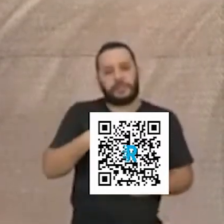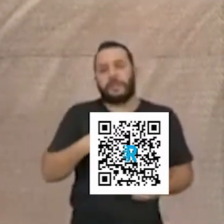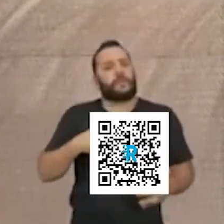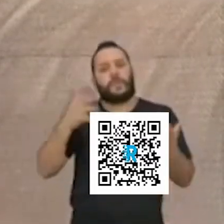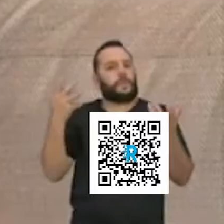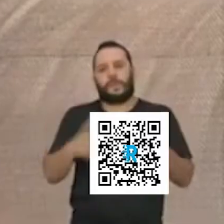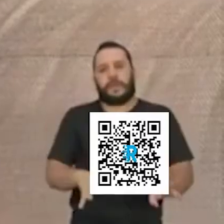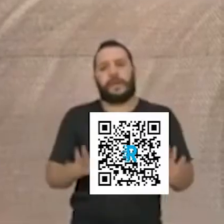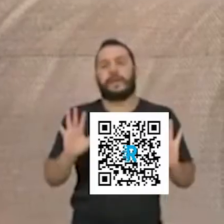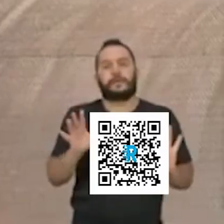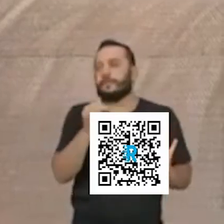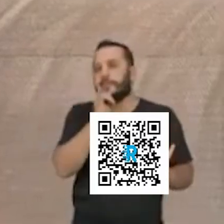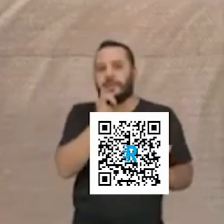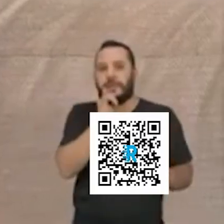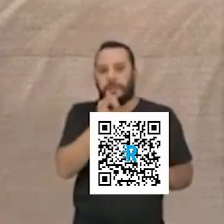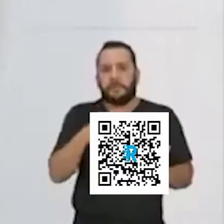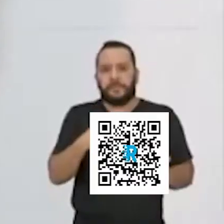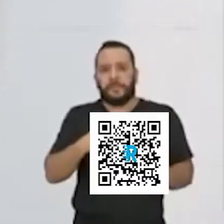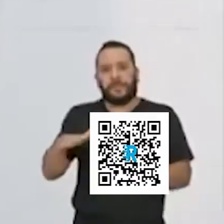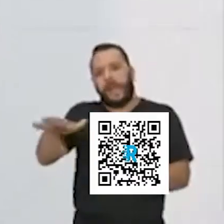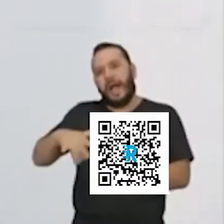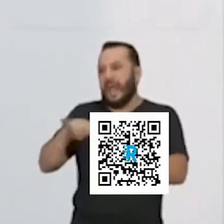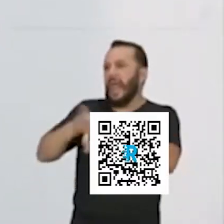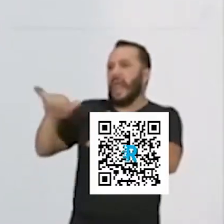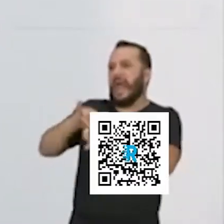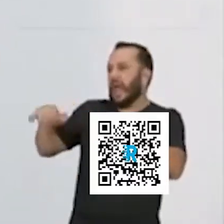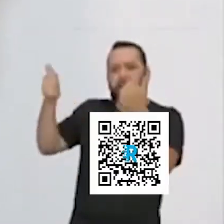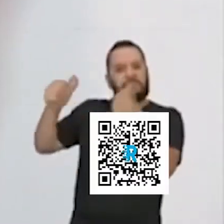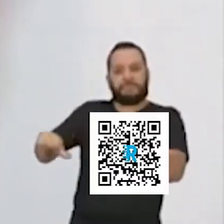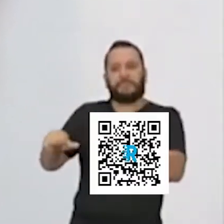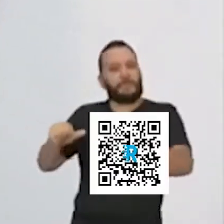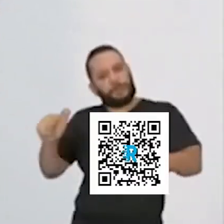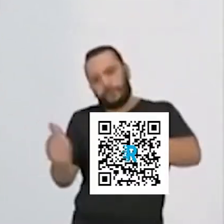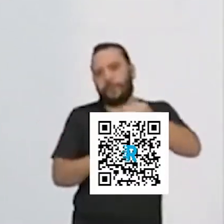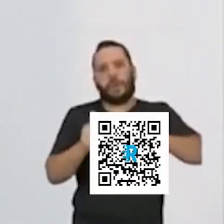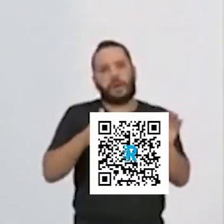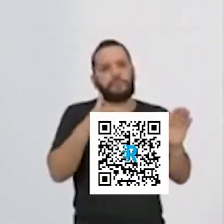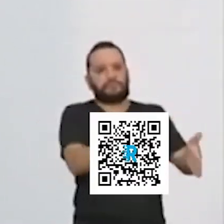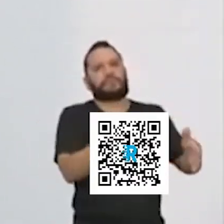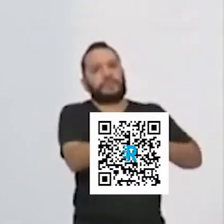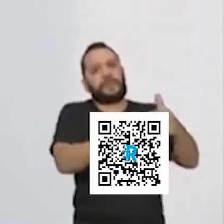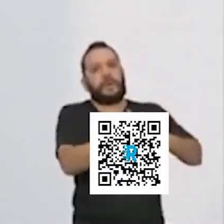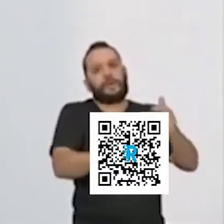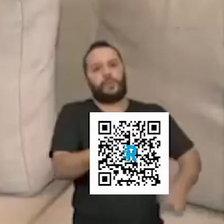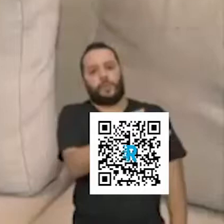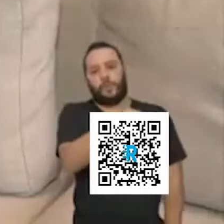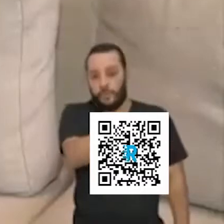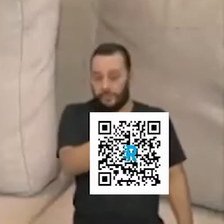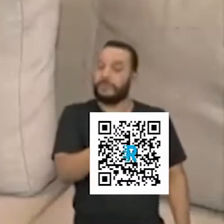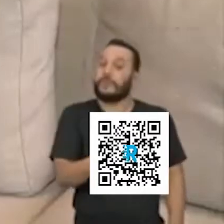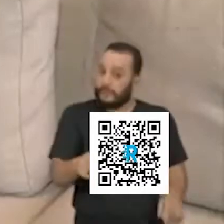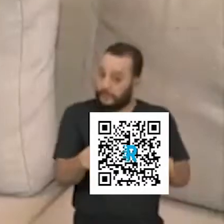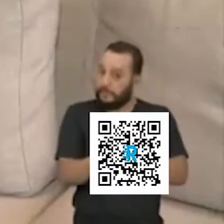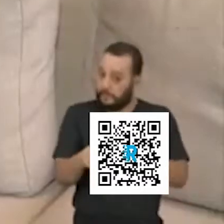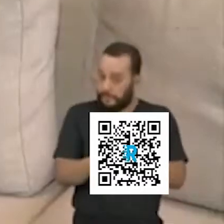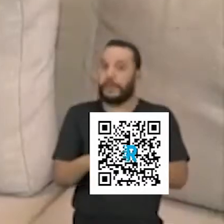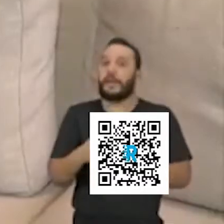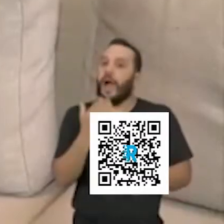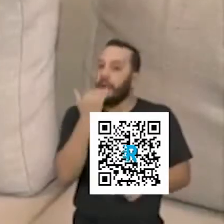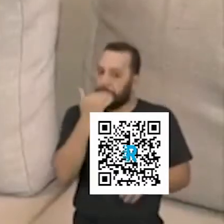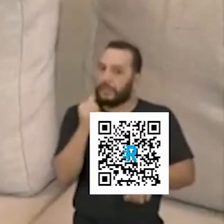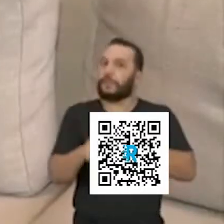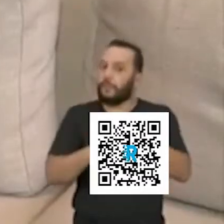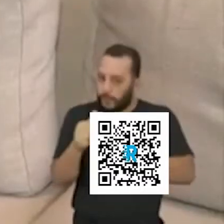ficar no mercado publicitário. Trocar o emprego foi apenas uma das mudanças que ele fez na vida nos últimos anos.